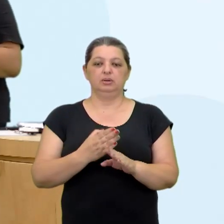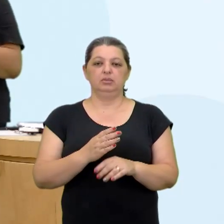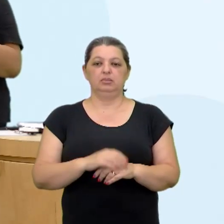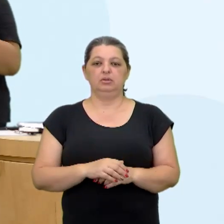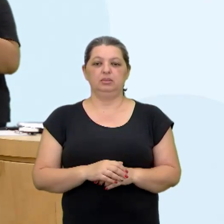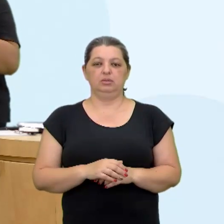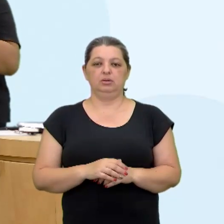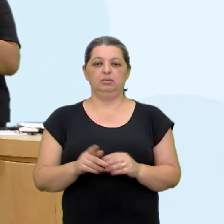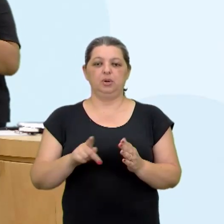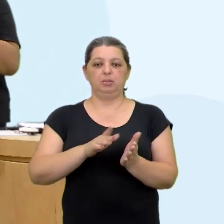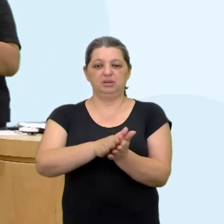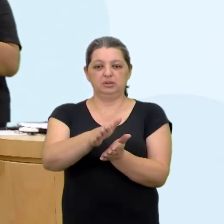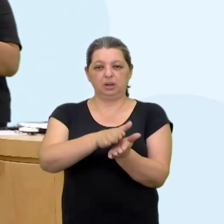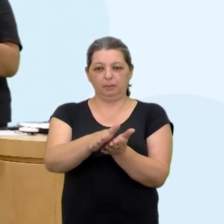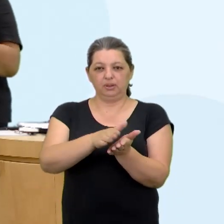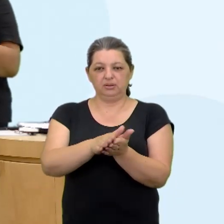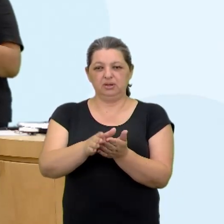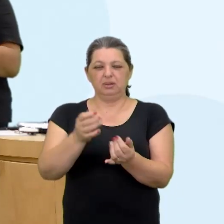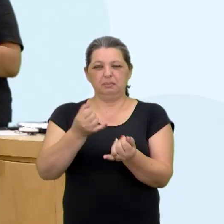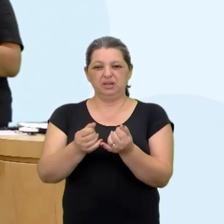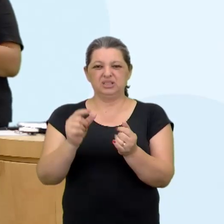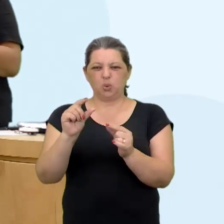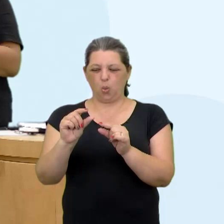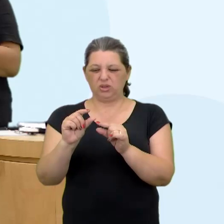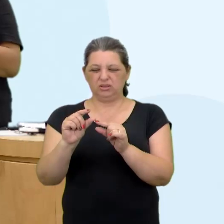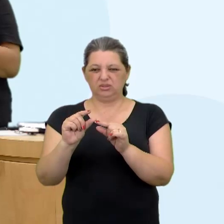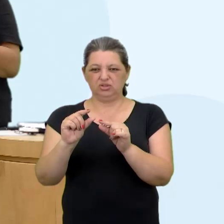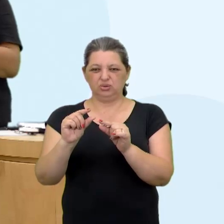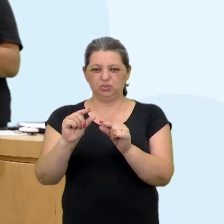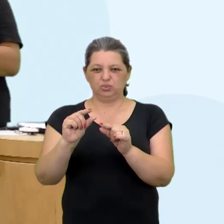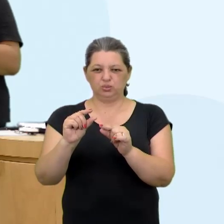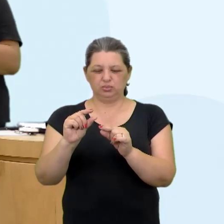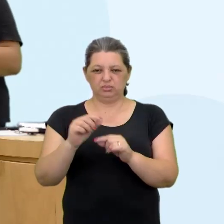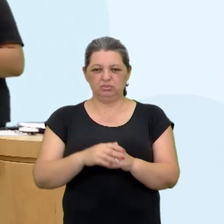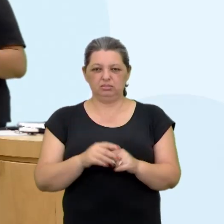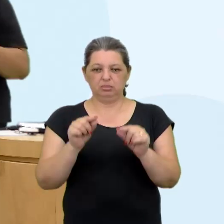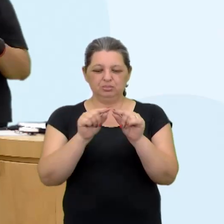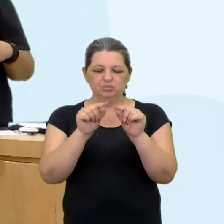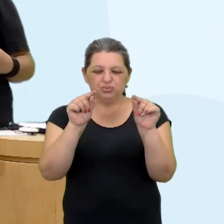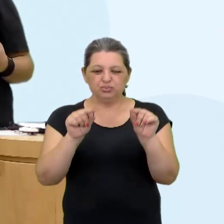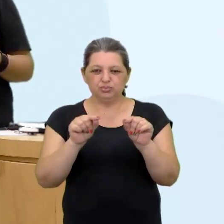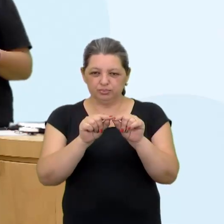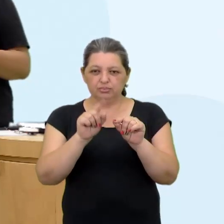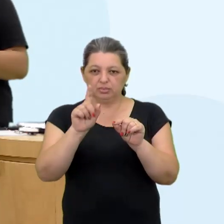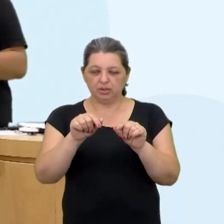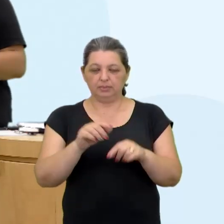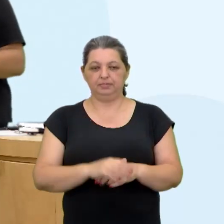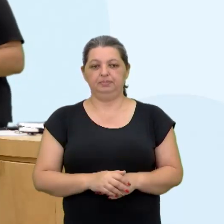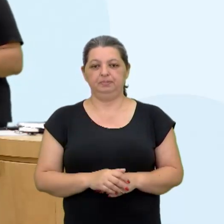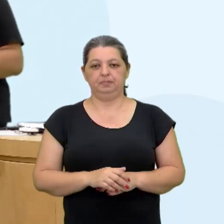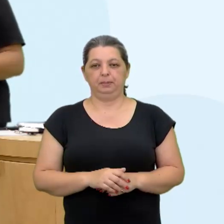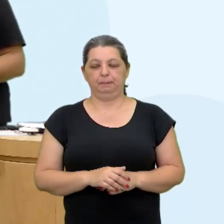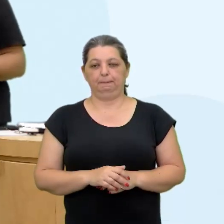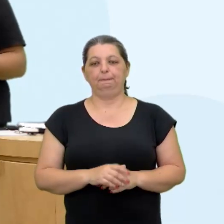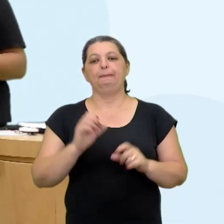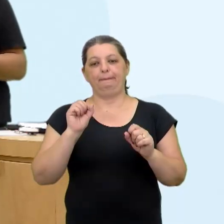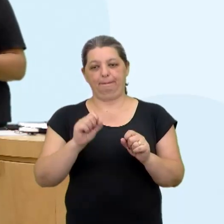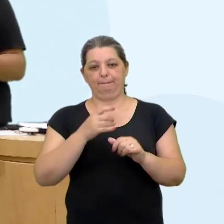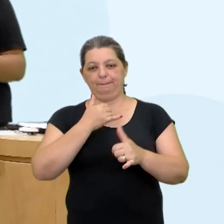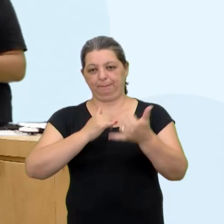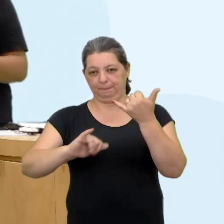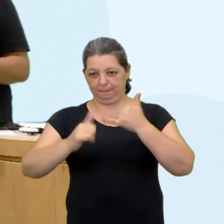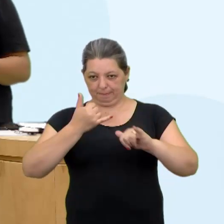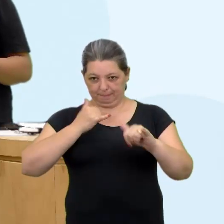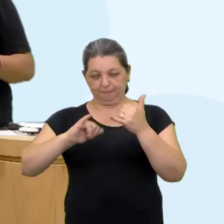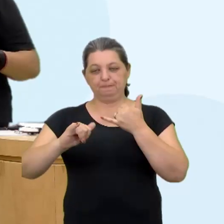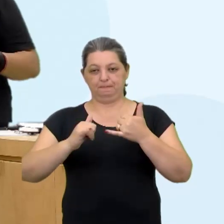USB de impressora, que ele é meio quadradinho, parece uma casinha, né? É assim que ele é. Tanto pode ser alimentado, mas